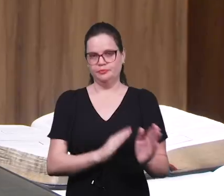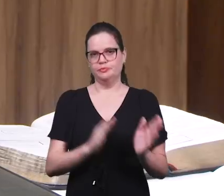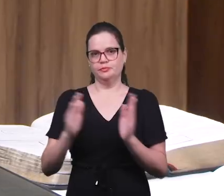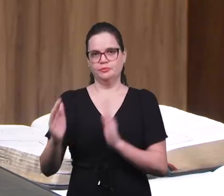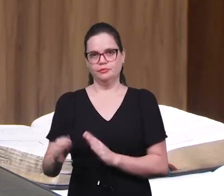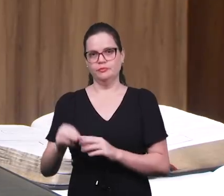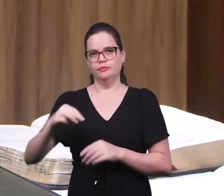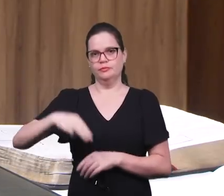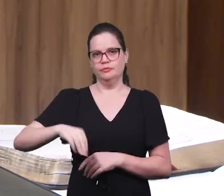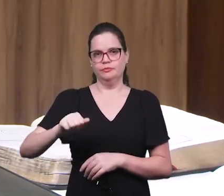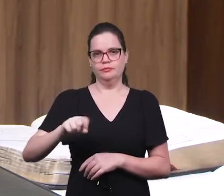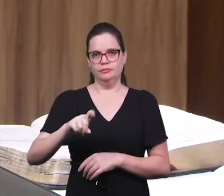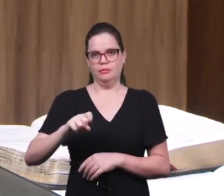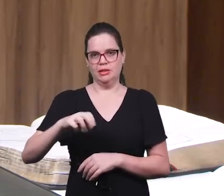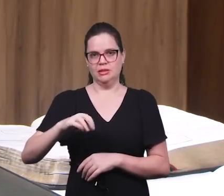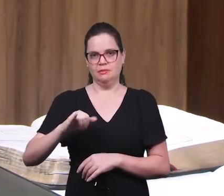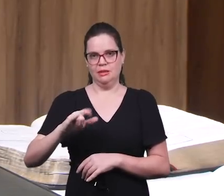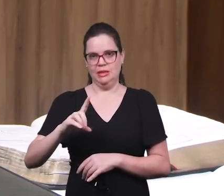Julião,